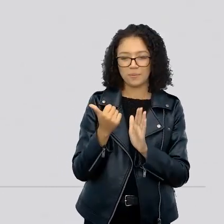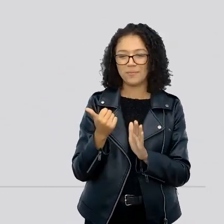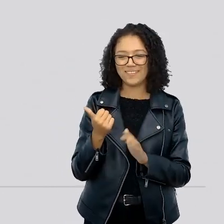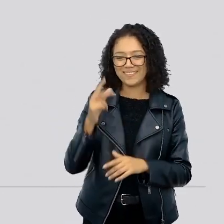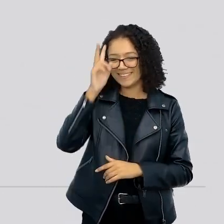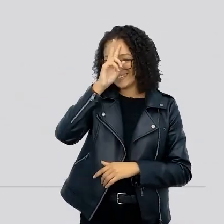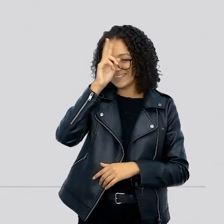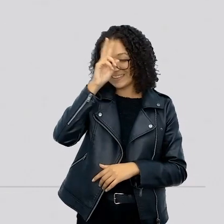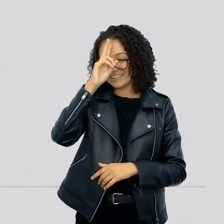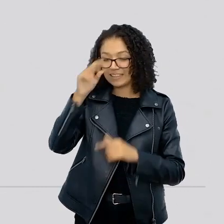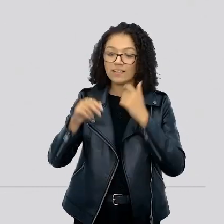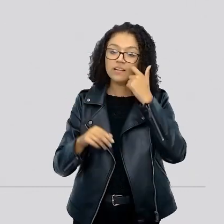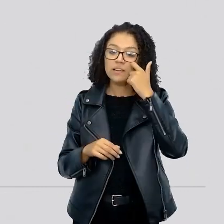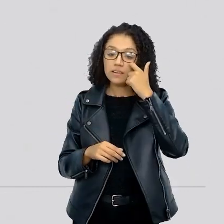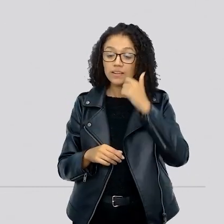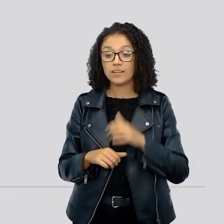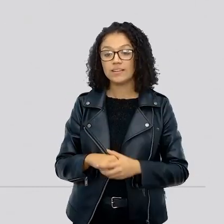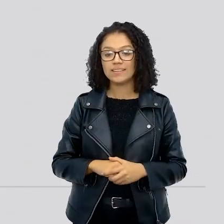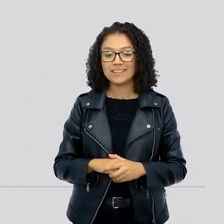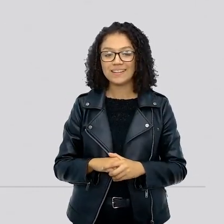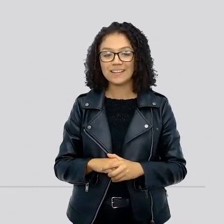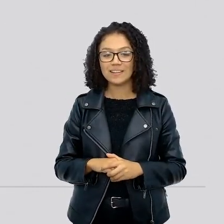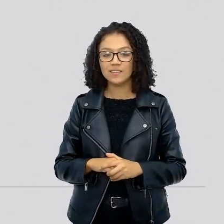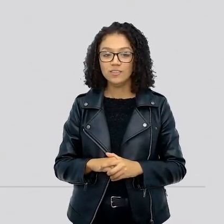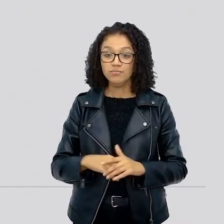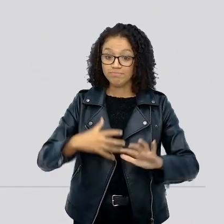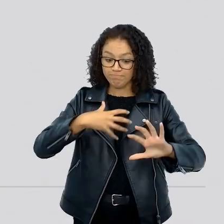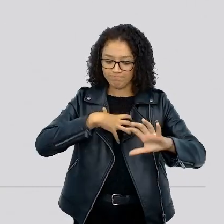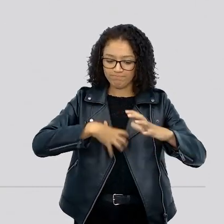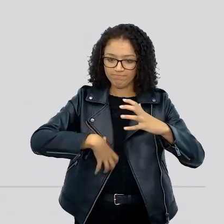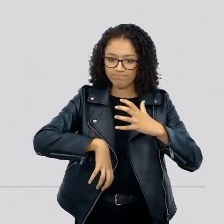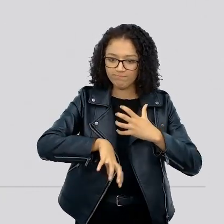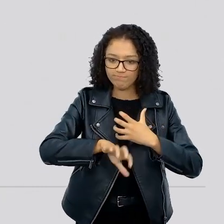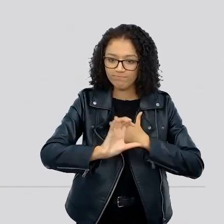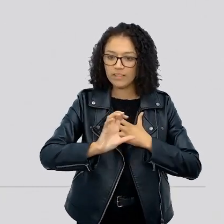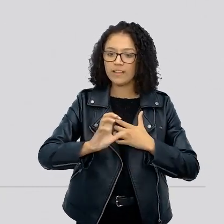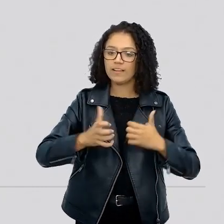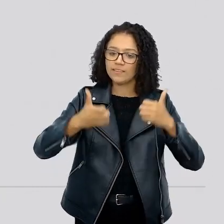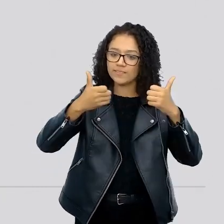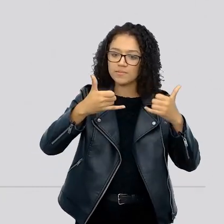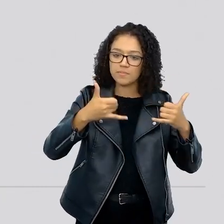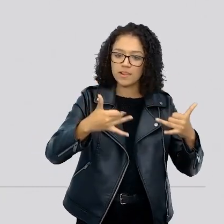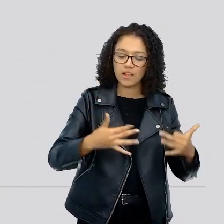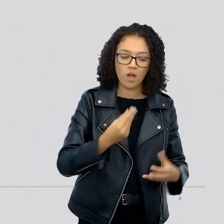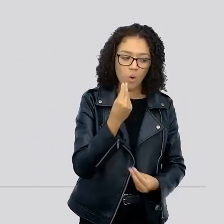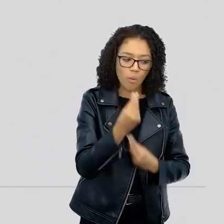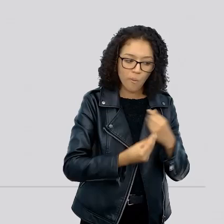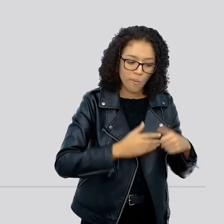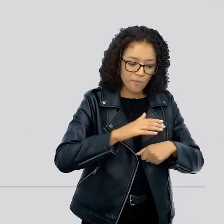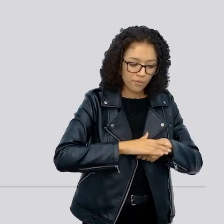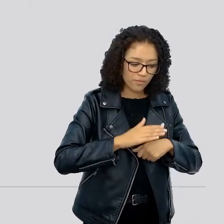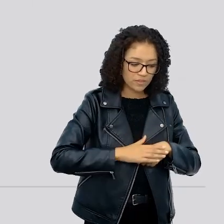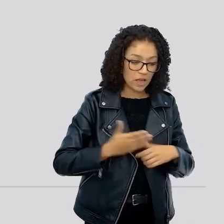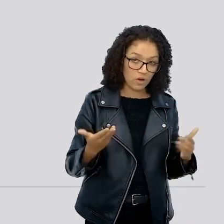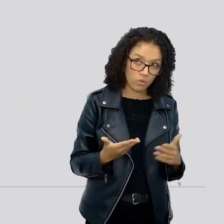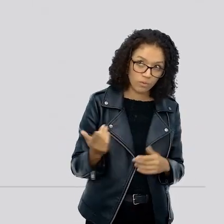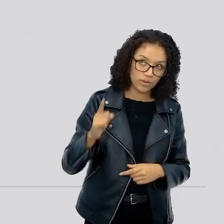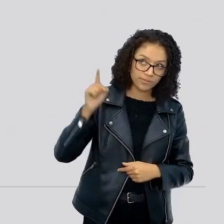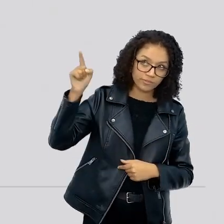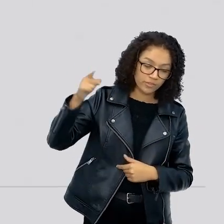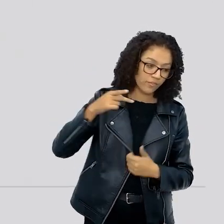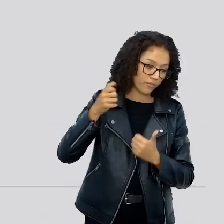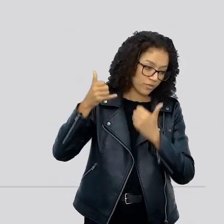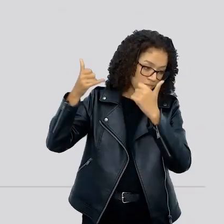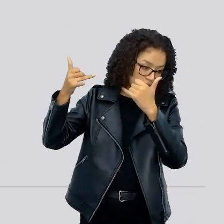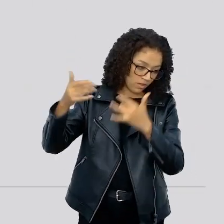falei, de sempre praticar a escuta empática e explicar quais serão os próximos passos para essa vítima de violência, o que vai acontecer